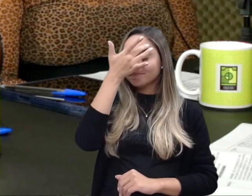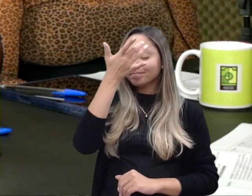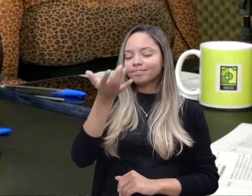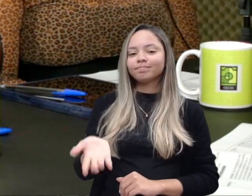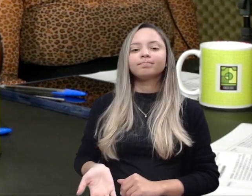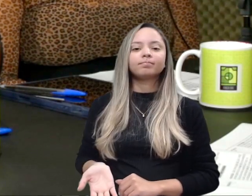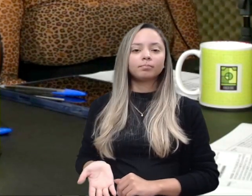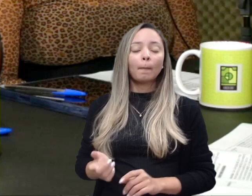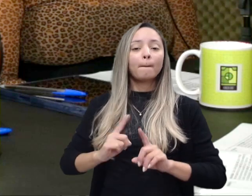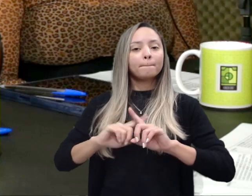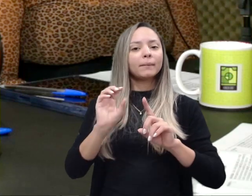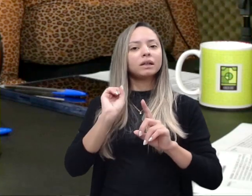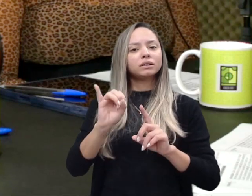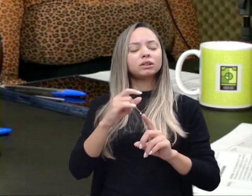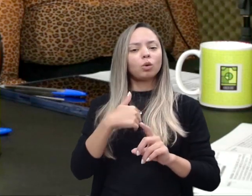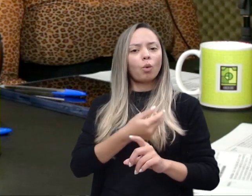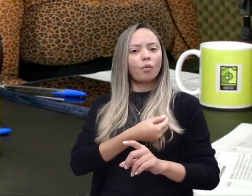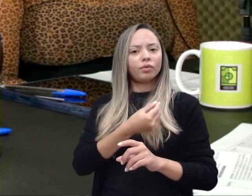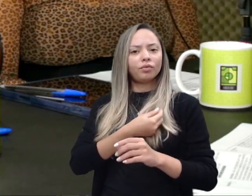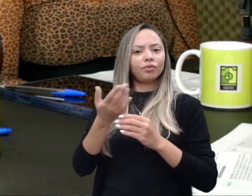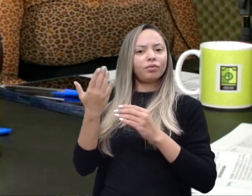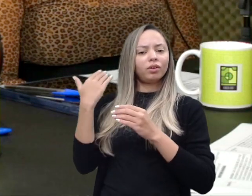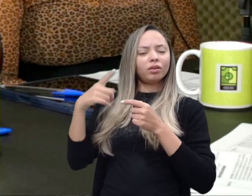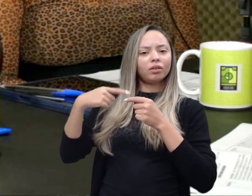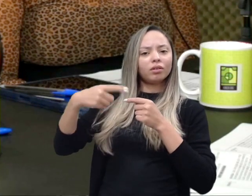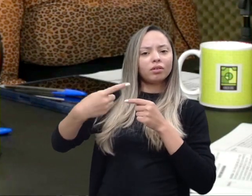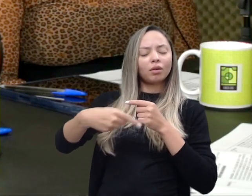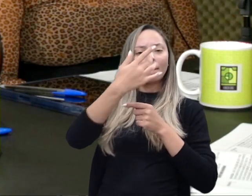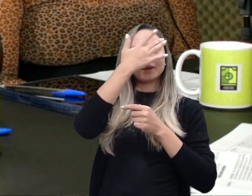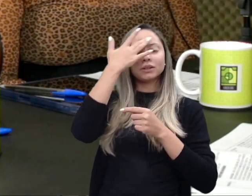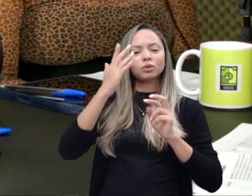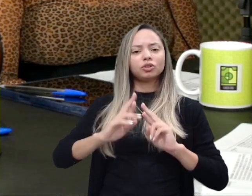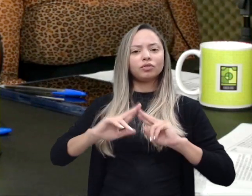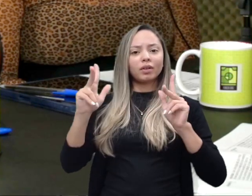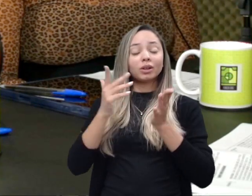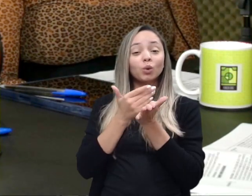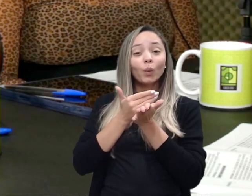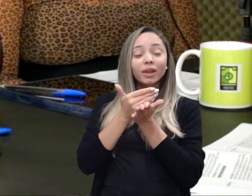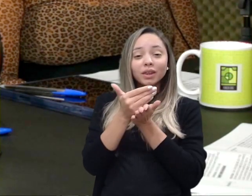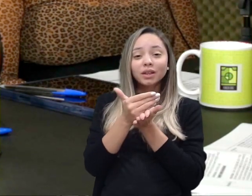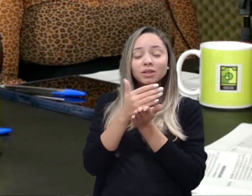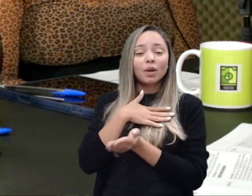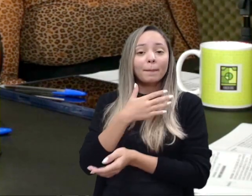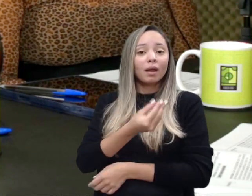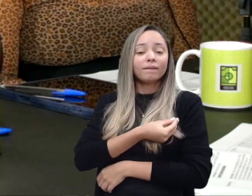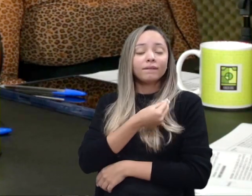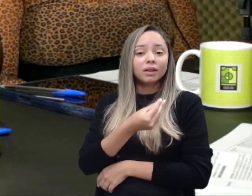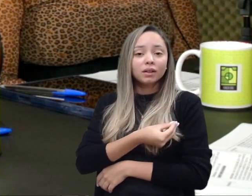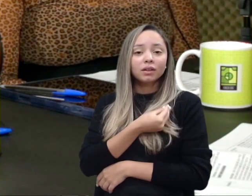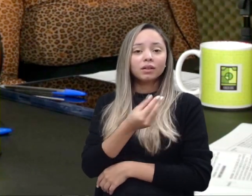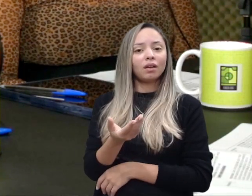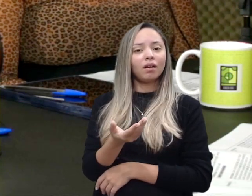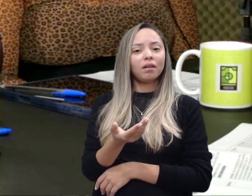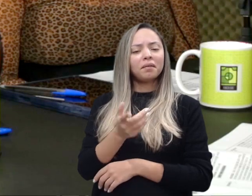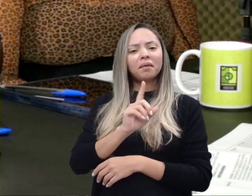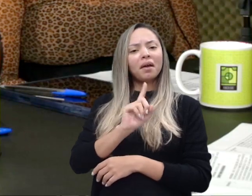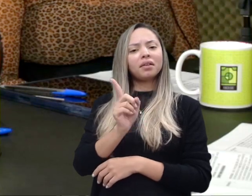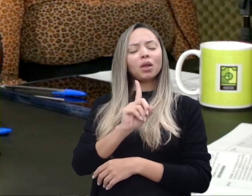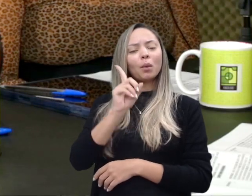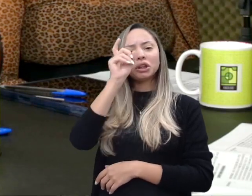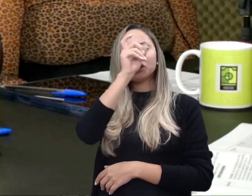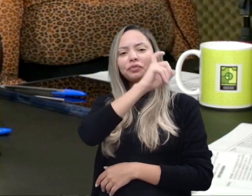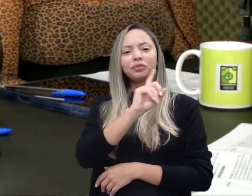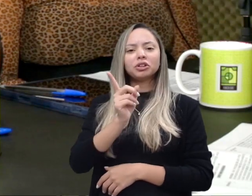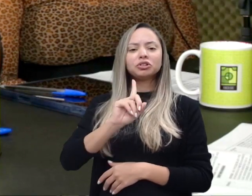se eu convivi com pessoas diferentes, que têm um funcionamento diferente desde o início da minha vida, isso não é tão chocante, isso não é